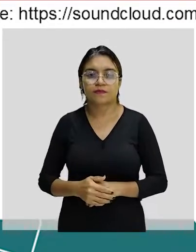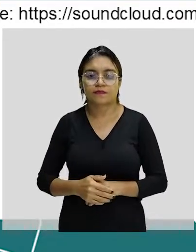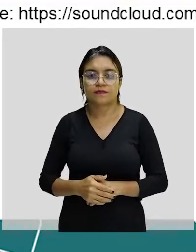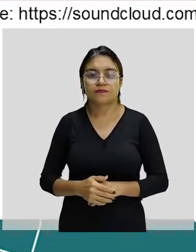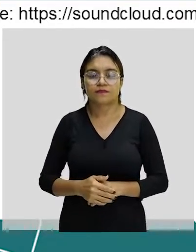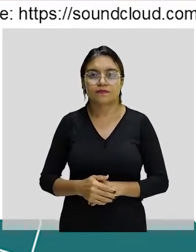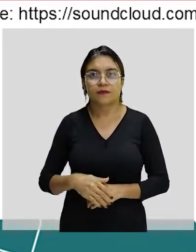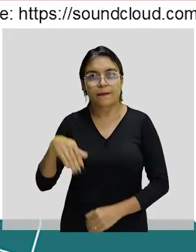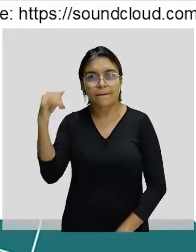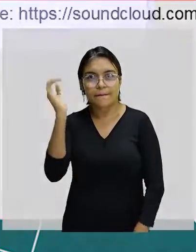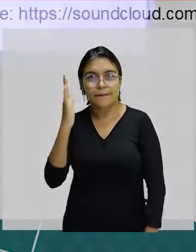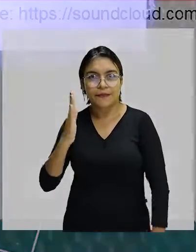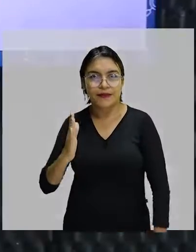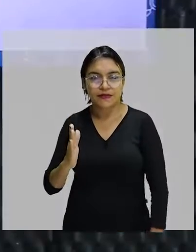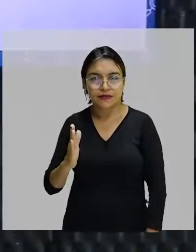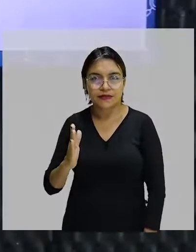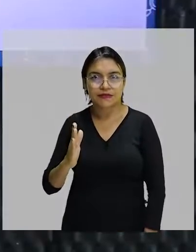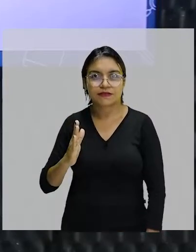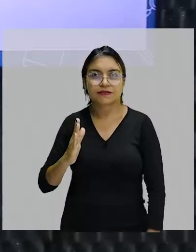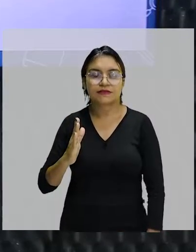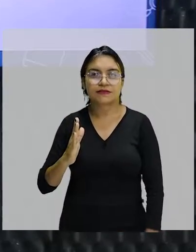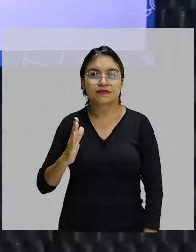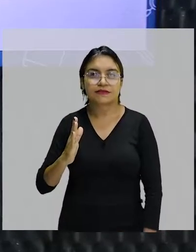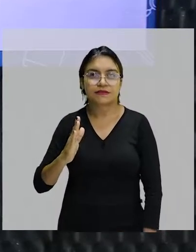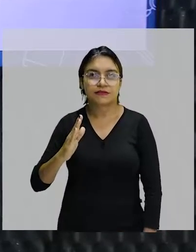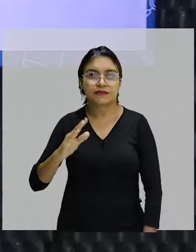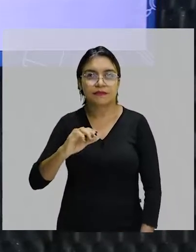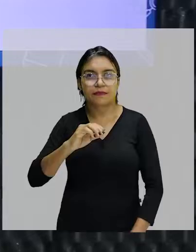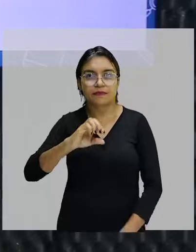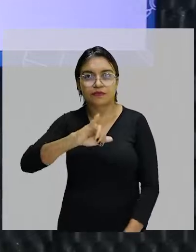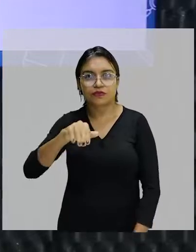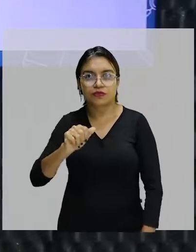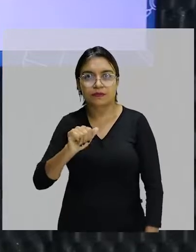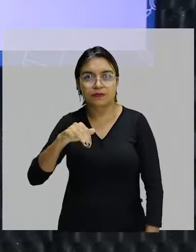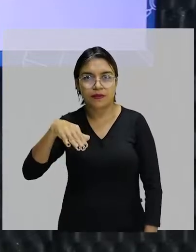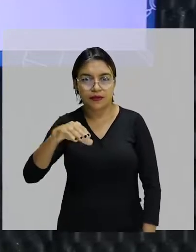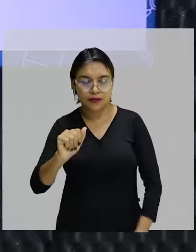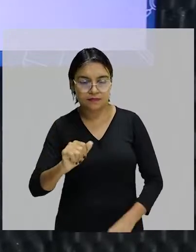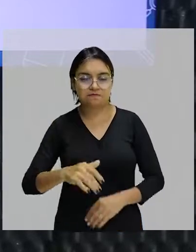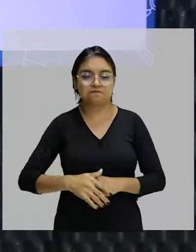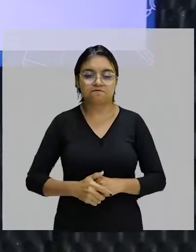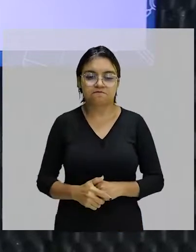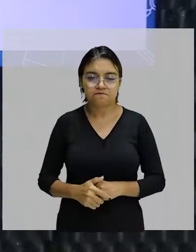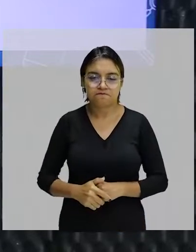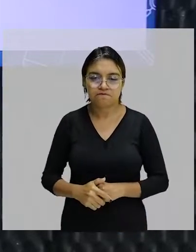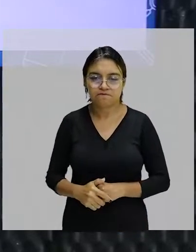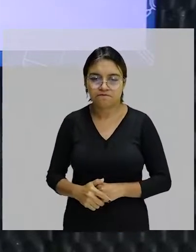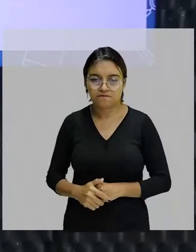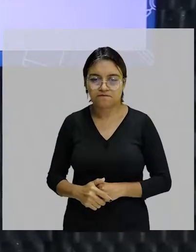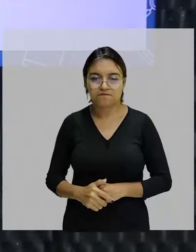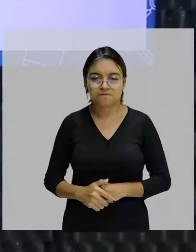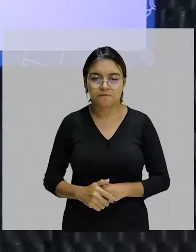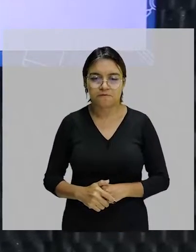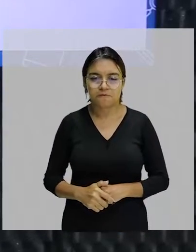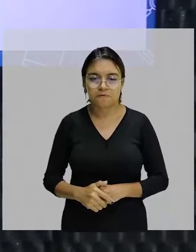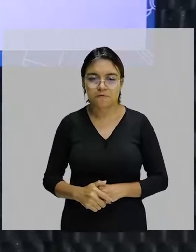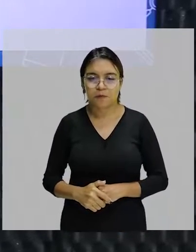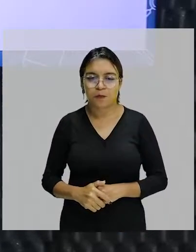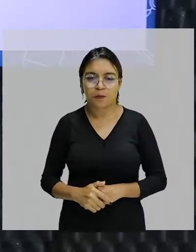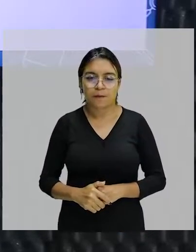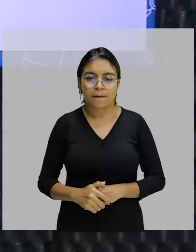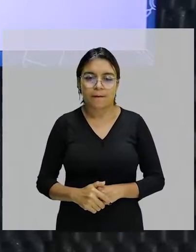de Brazilian Jamaica, ou Jamaica Brasileira. The city has more than 200